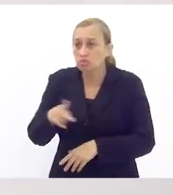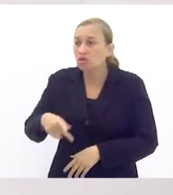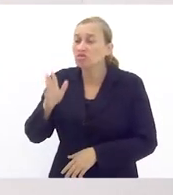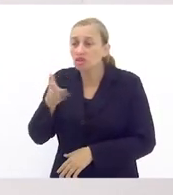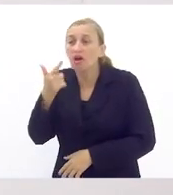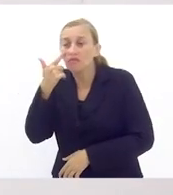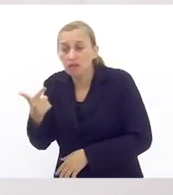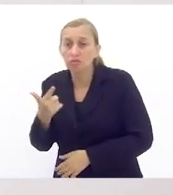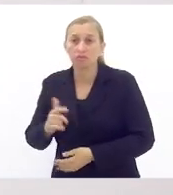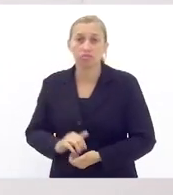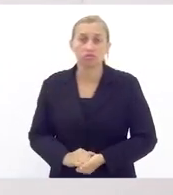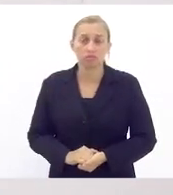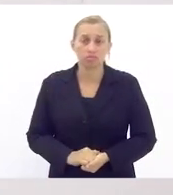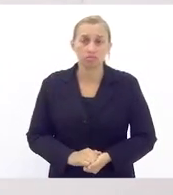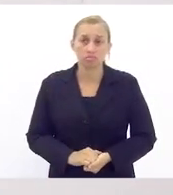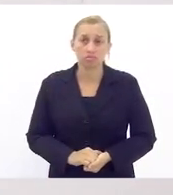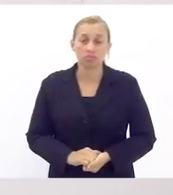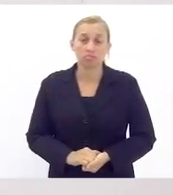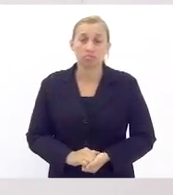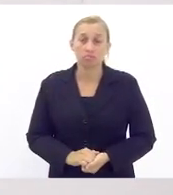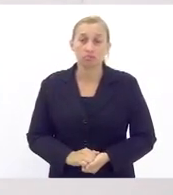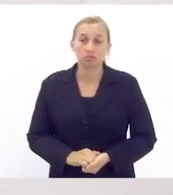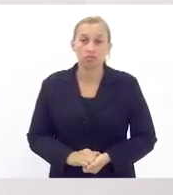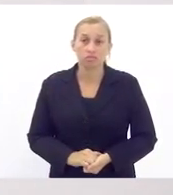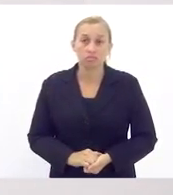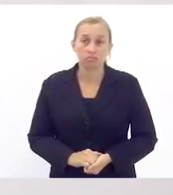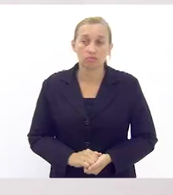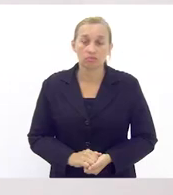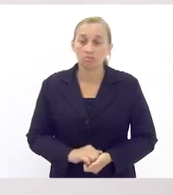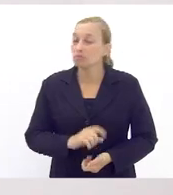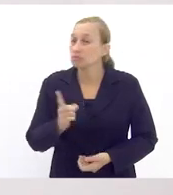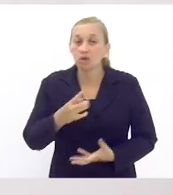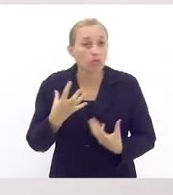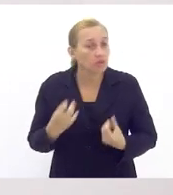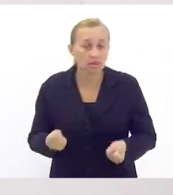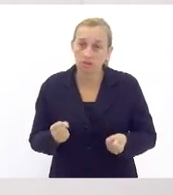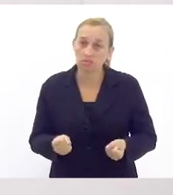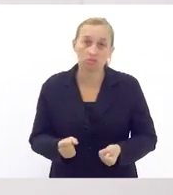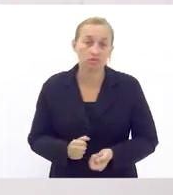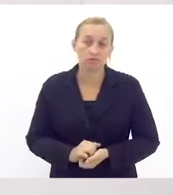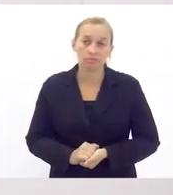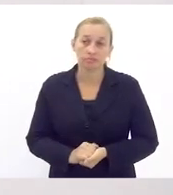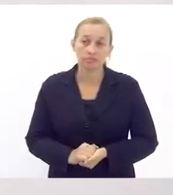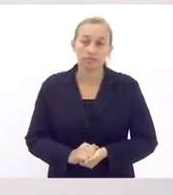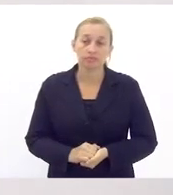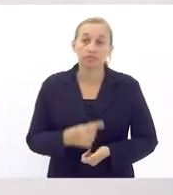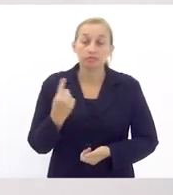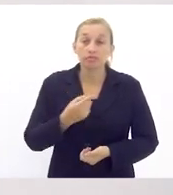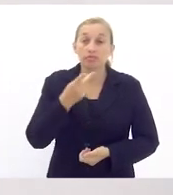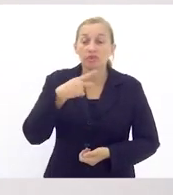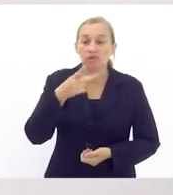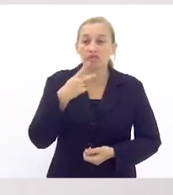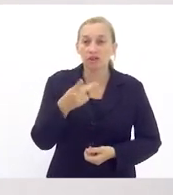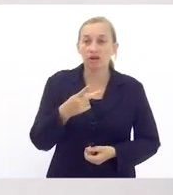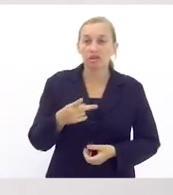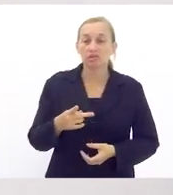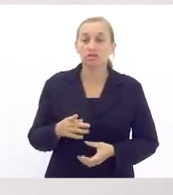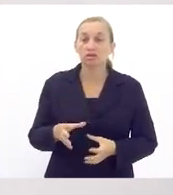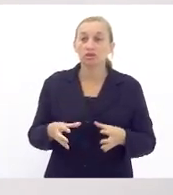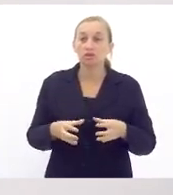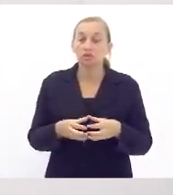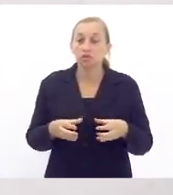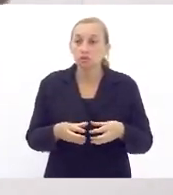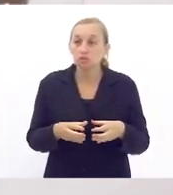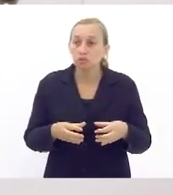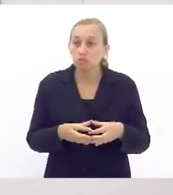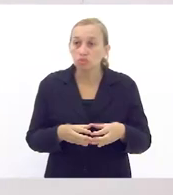vivenciaram isso isso é inadmissível nós estamos falando de um corpo docente que